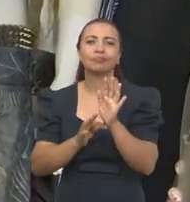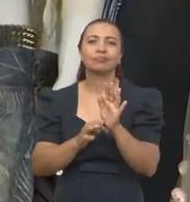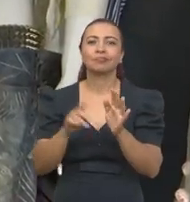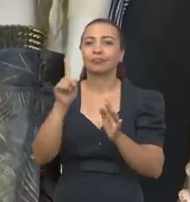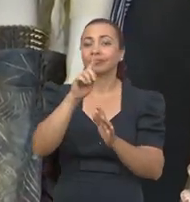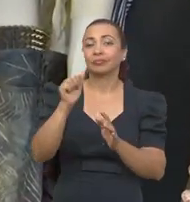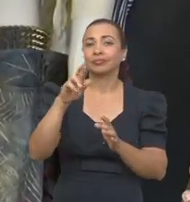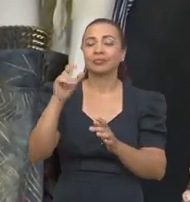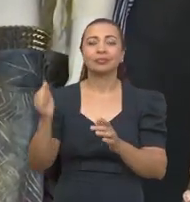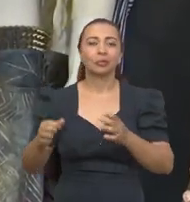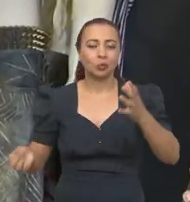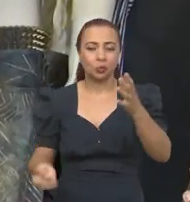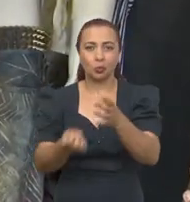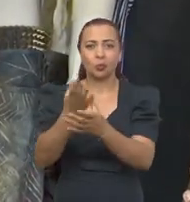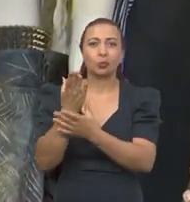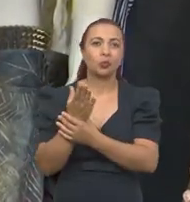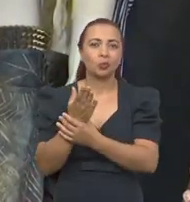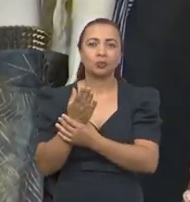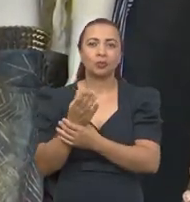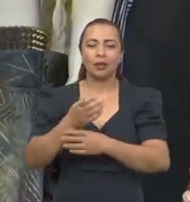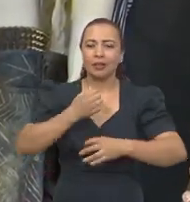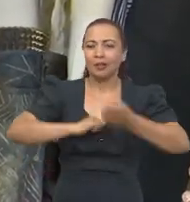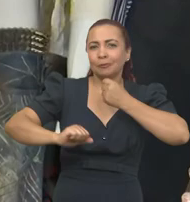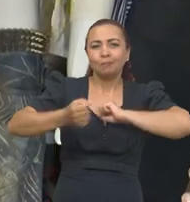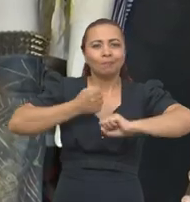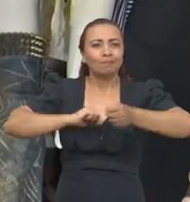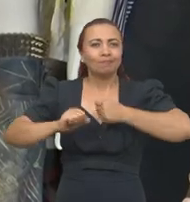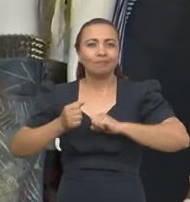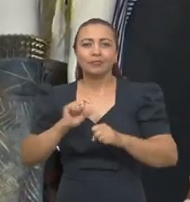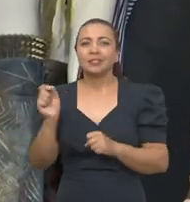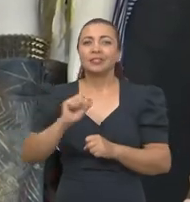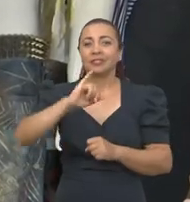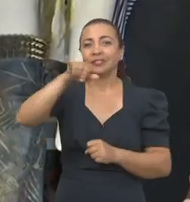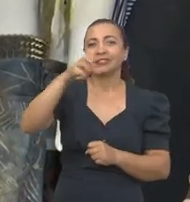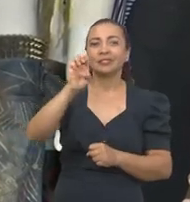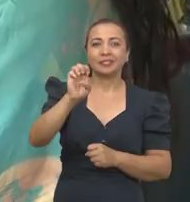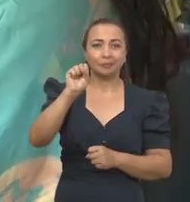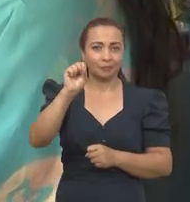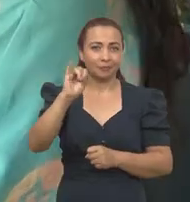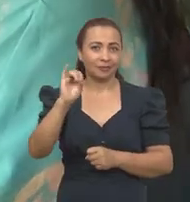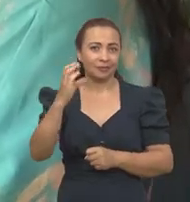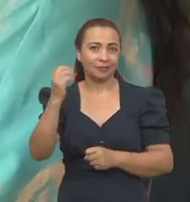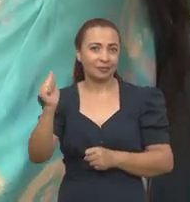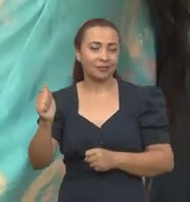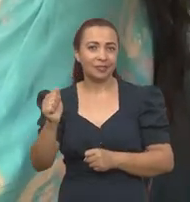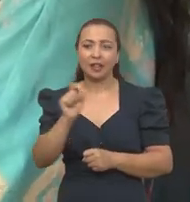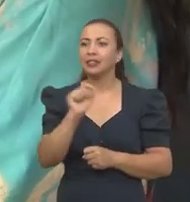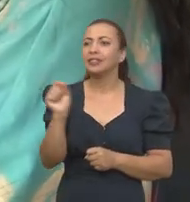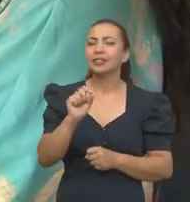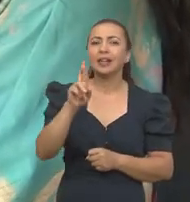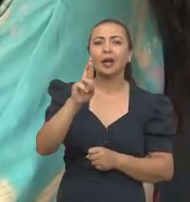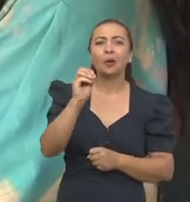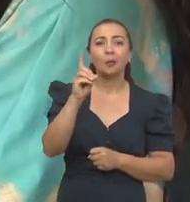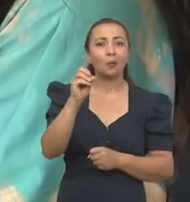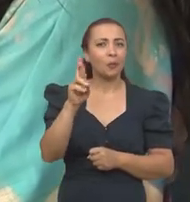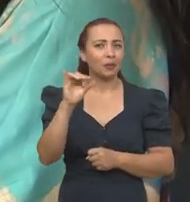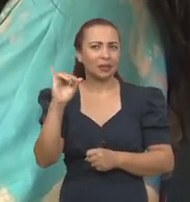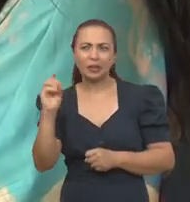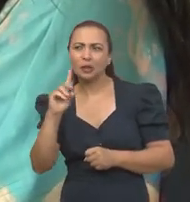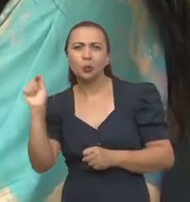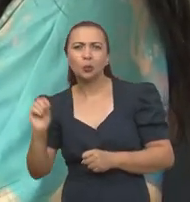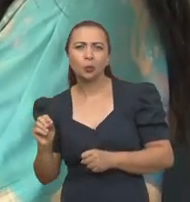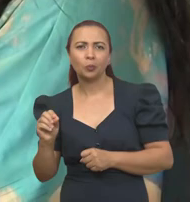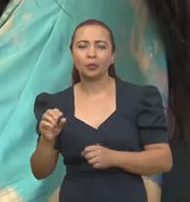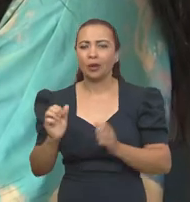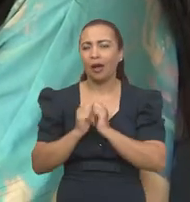lazarena ela surge né através mãe que a estação de quem é Jéssica na sociedade né de Quem é Rodrigo é meu companheiro e sócio